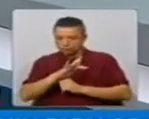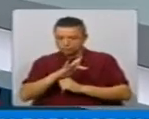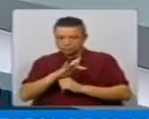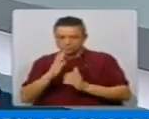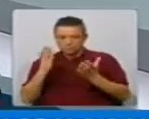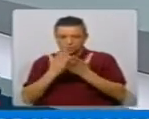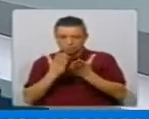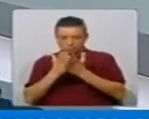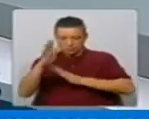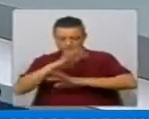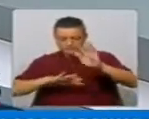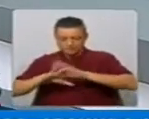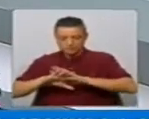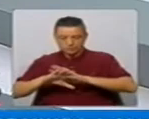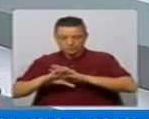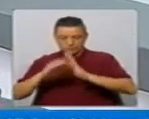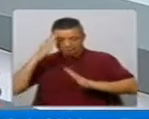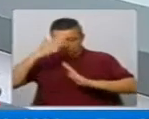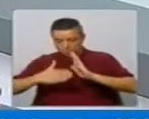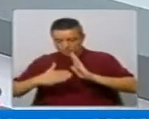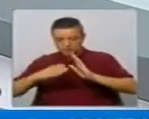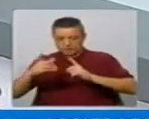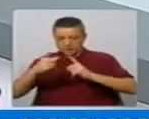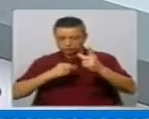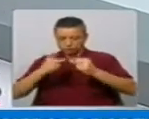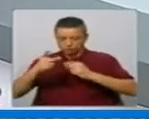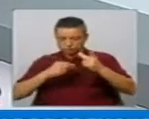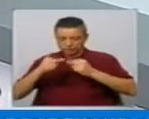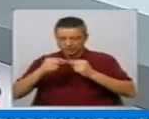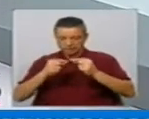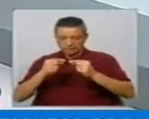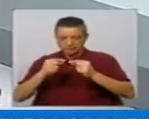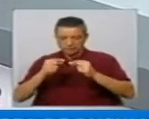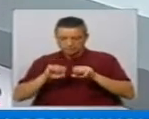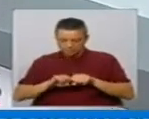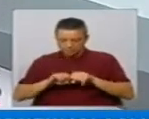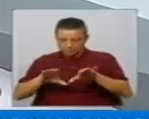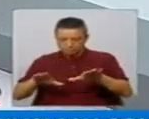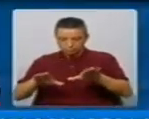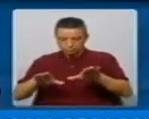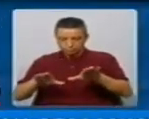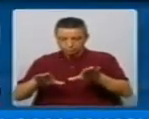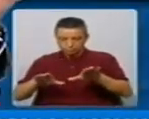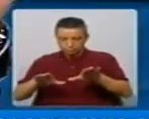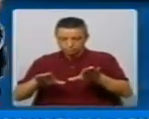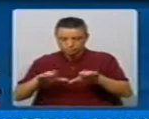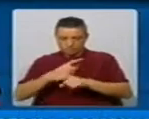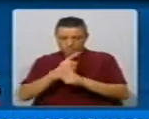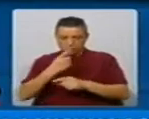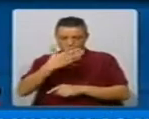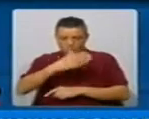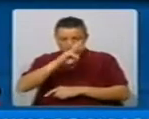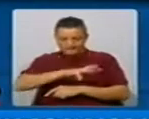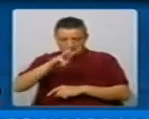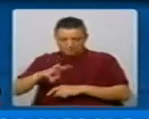estudos que são feitos sobre este tipo de fenómenos, este tipo de estrelas expandem o seu tamanho durante aproximadamente 1 milhão de anos